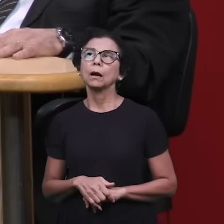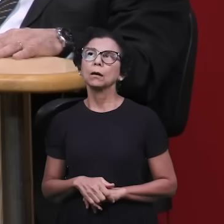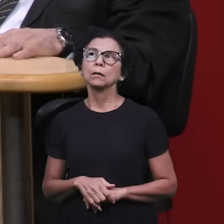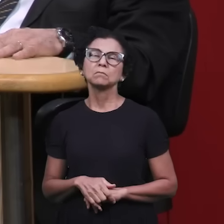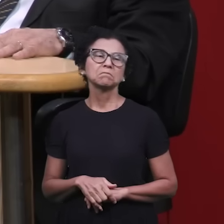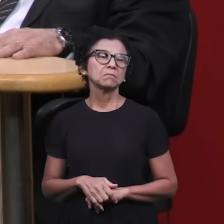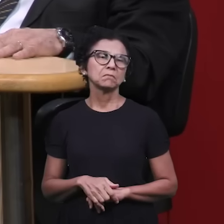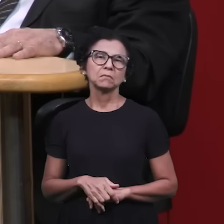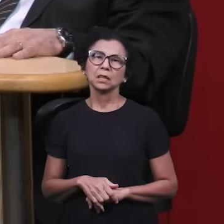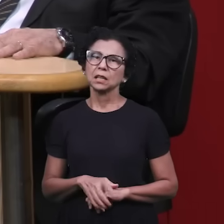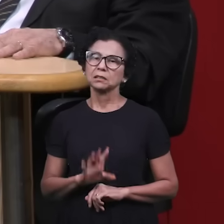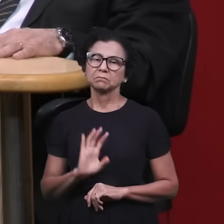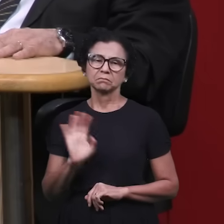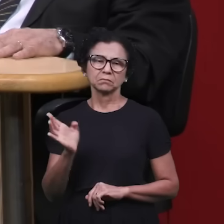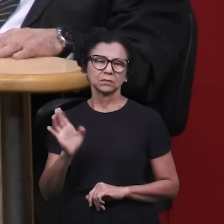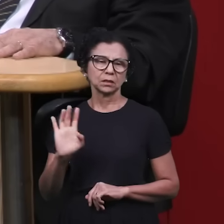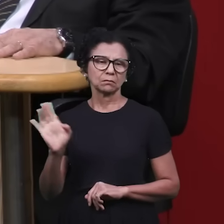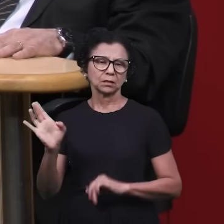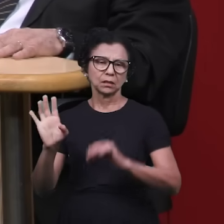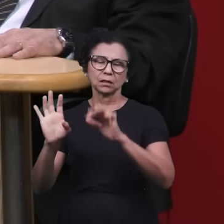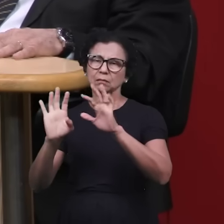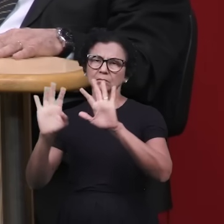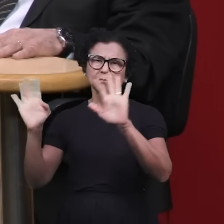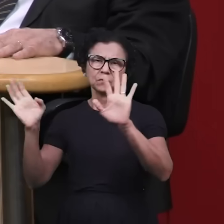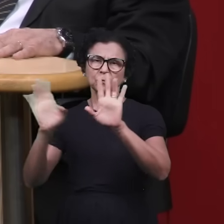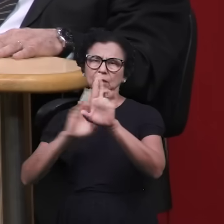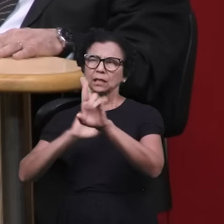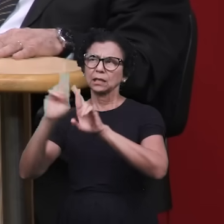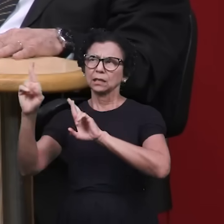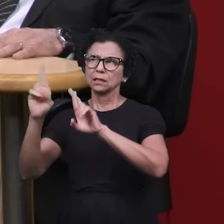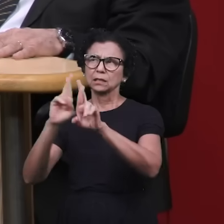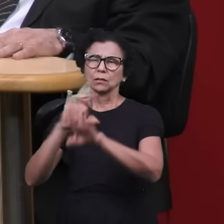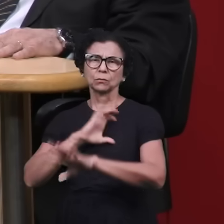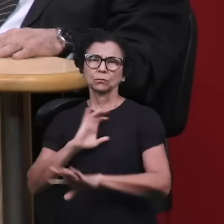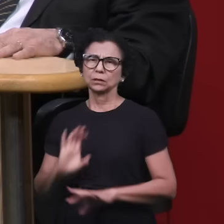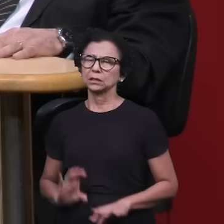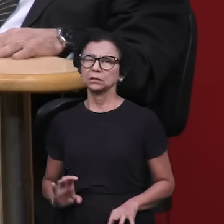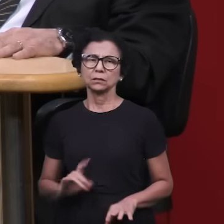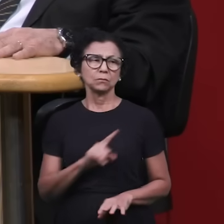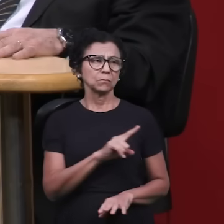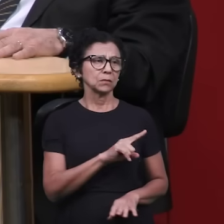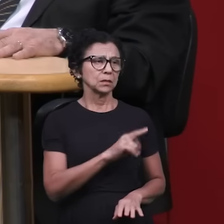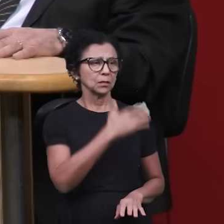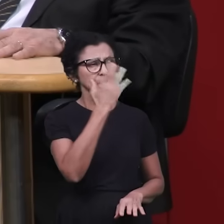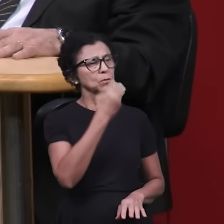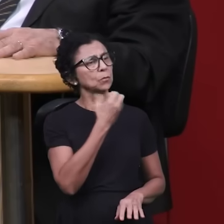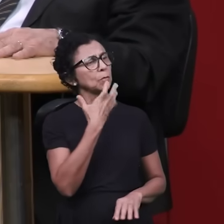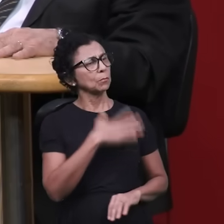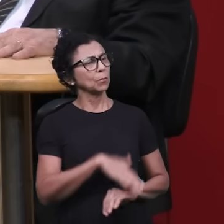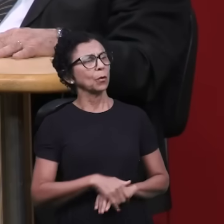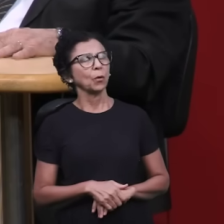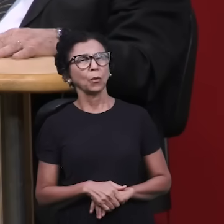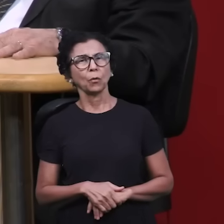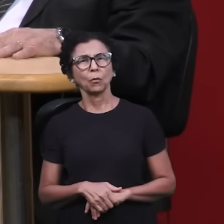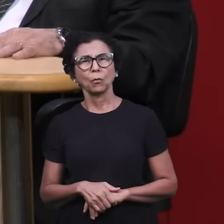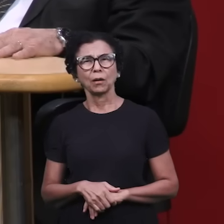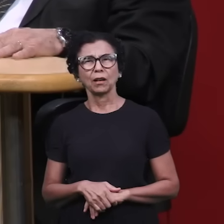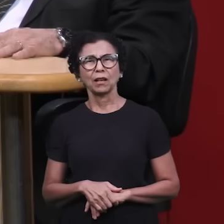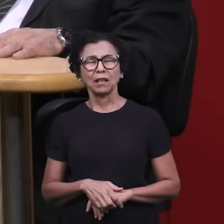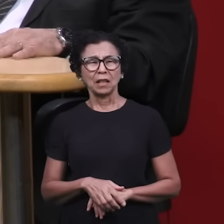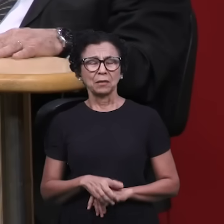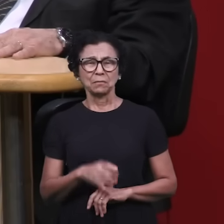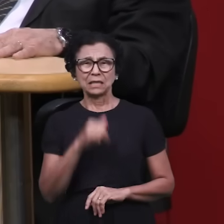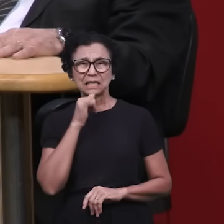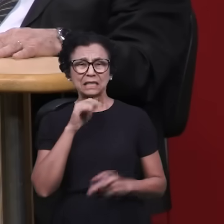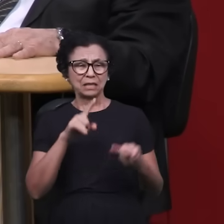pessoa ligada a Cristo, nada, não tem participando, mas é uma pessoa boa e tal, tudo bem. Mas você tem uma pessoa aqui que foi cruel, que matou